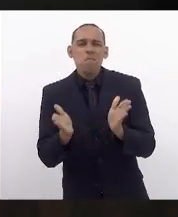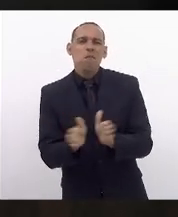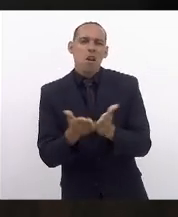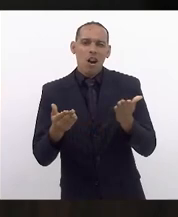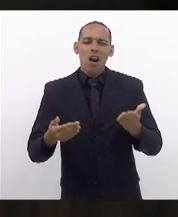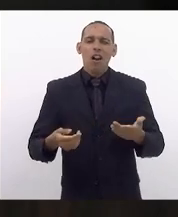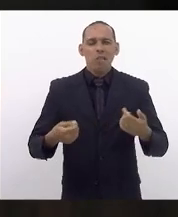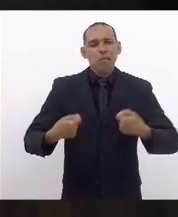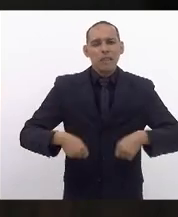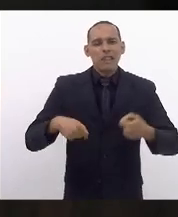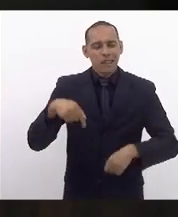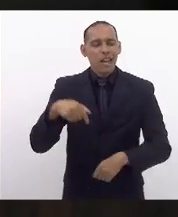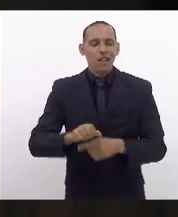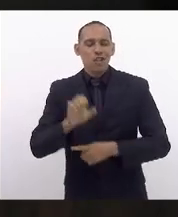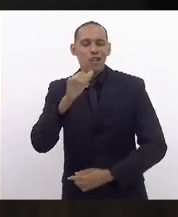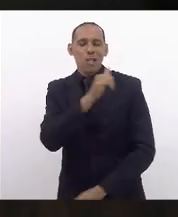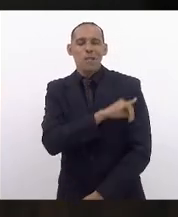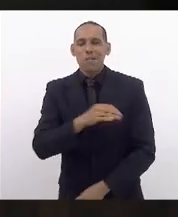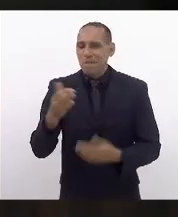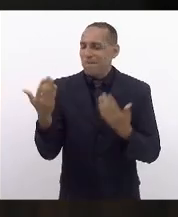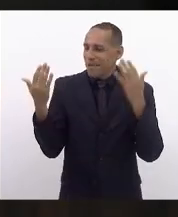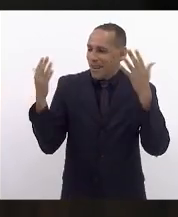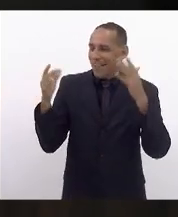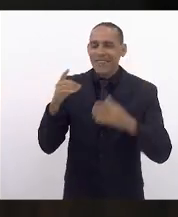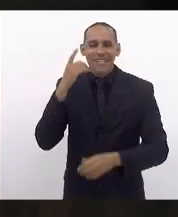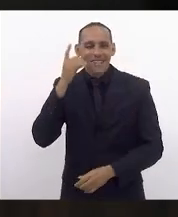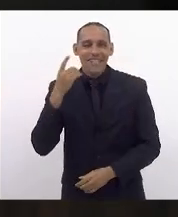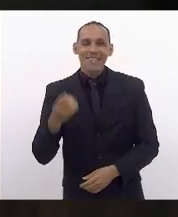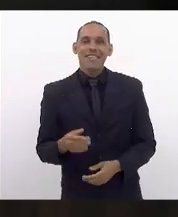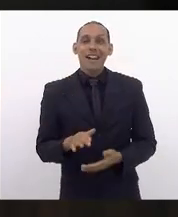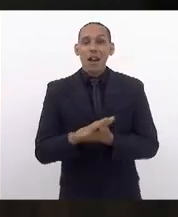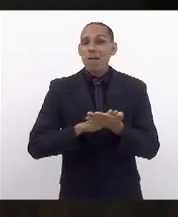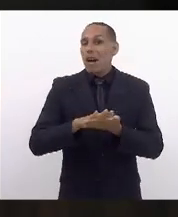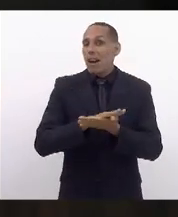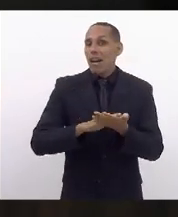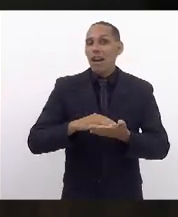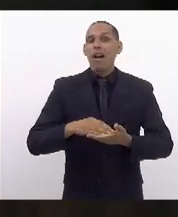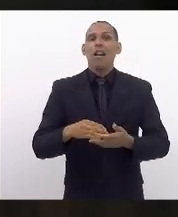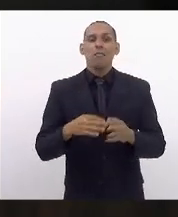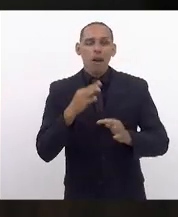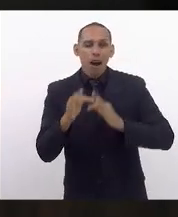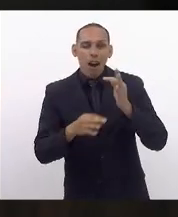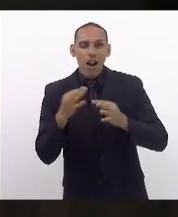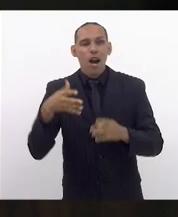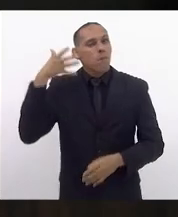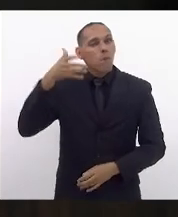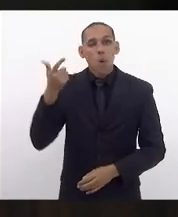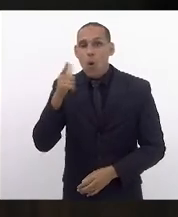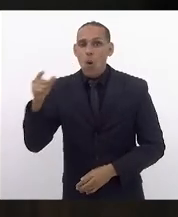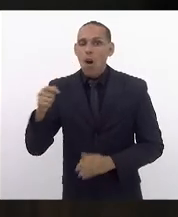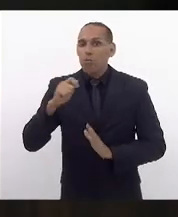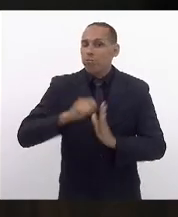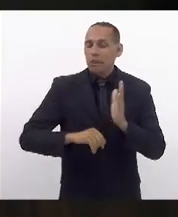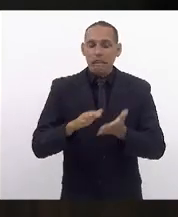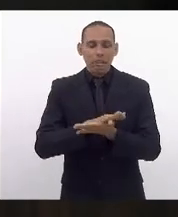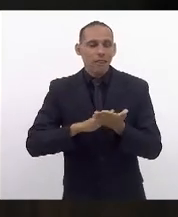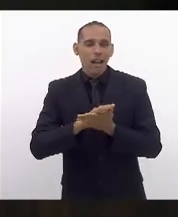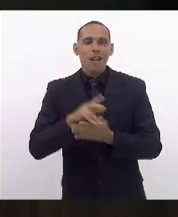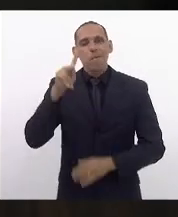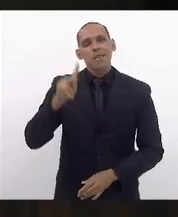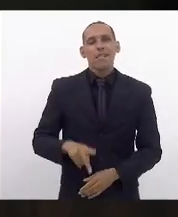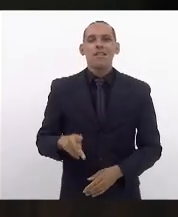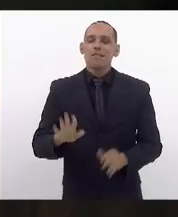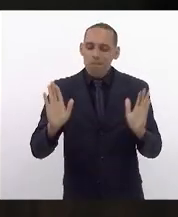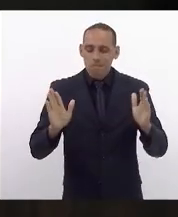nosso estado, Rio de Janeiro. Parabéns, deputada. Nada mais havendo a tratar e não havendo mais oradores inscritos, a presidência